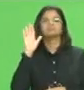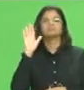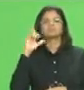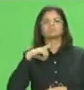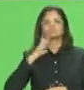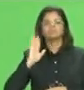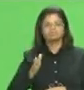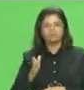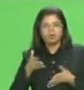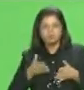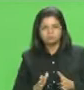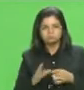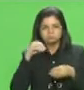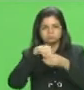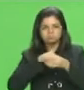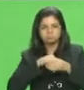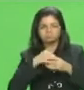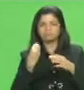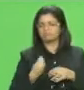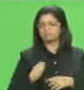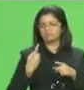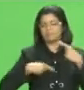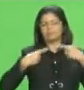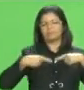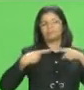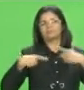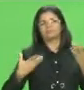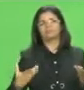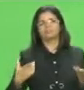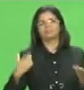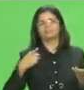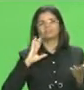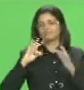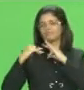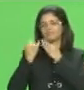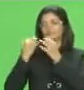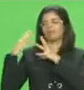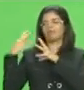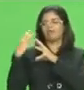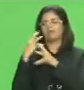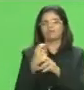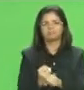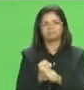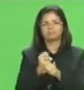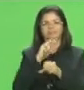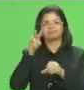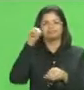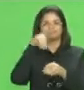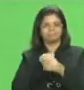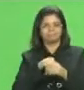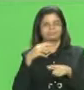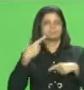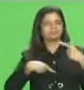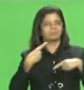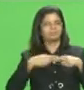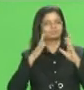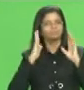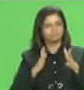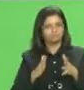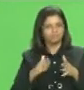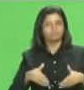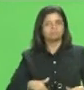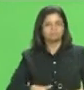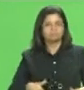que nasceram no meio político, que tem o DNA na política, que tem o sobrenome na política. Eu já passei fome,